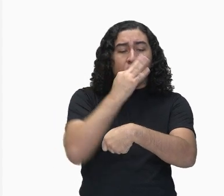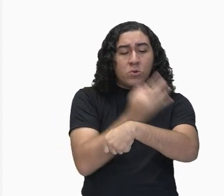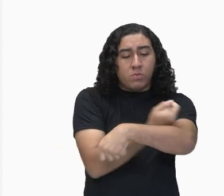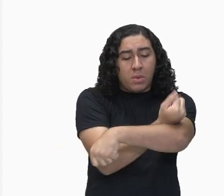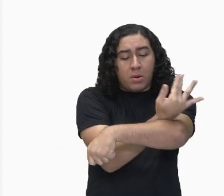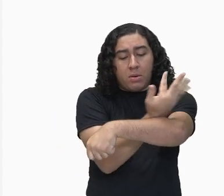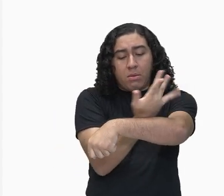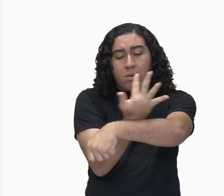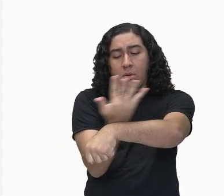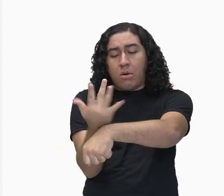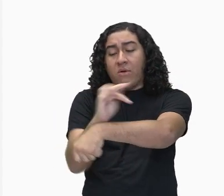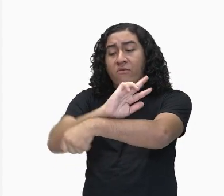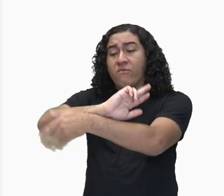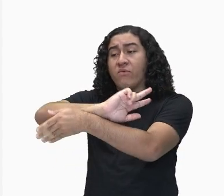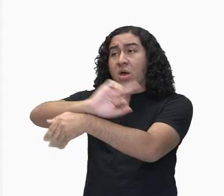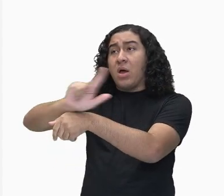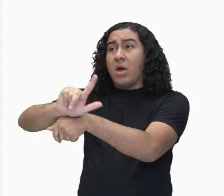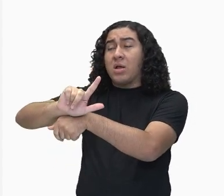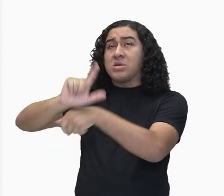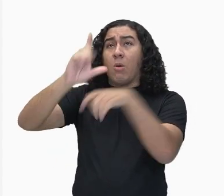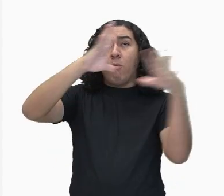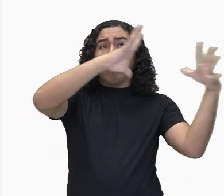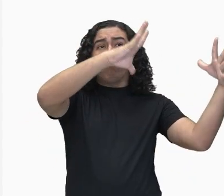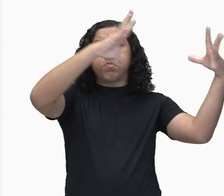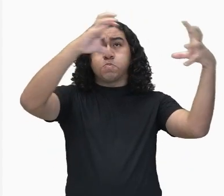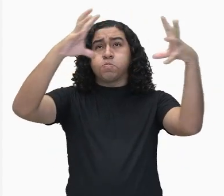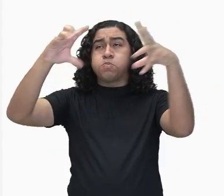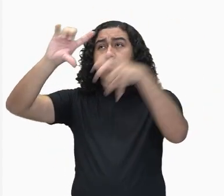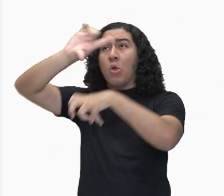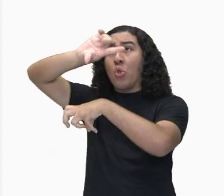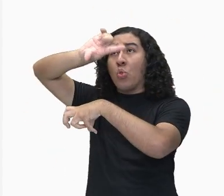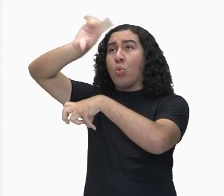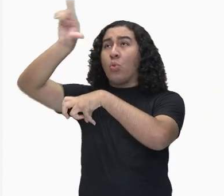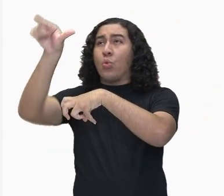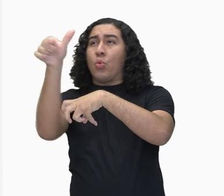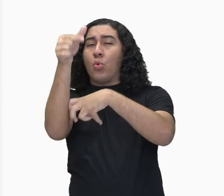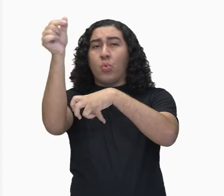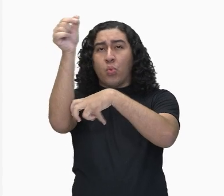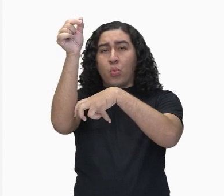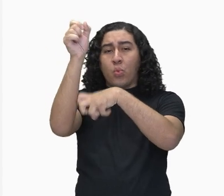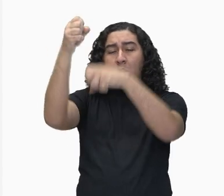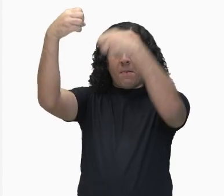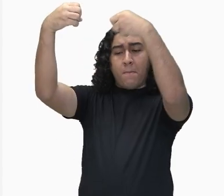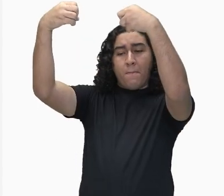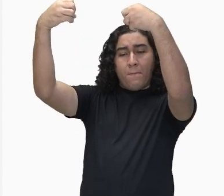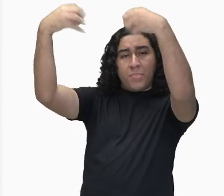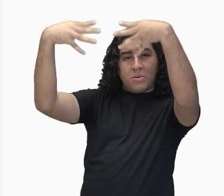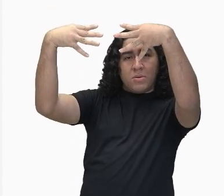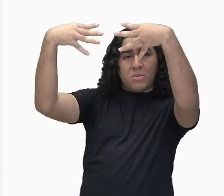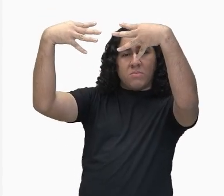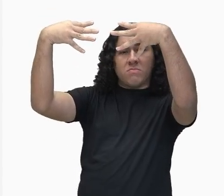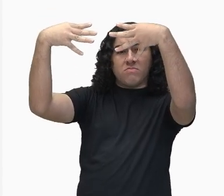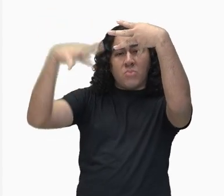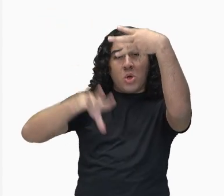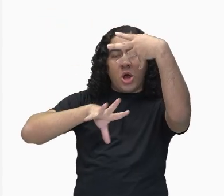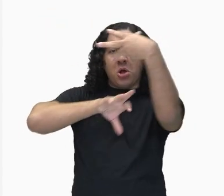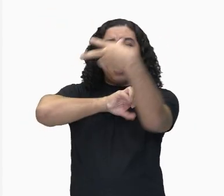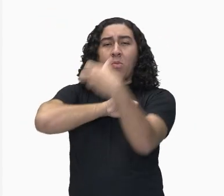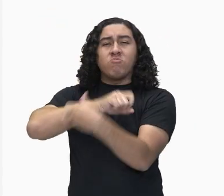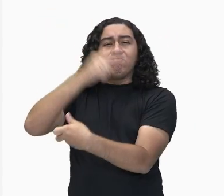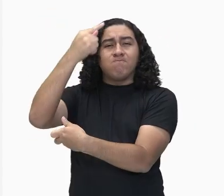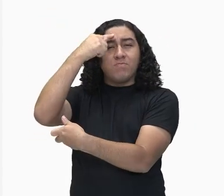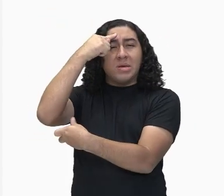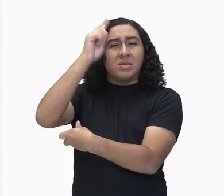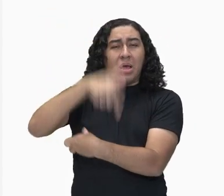reclinada, como a lua por noite embalsamada, entre as nuvens do amor ela dormia. Era a virgem do